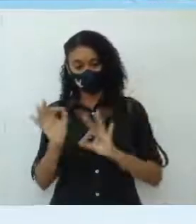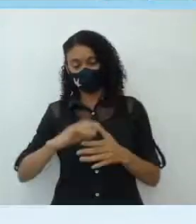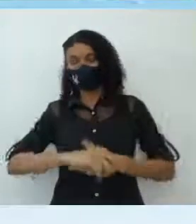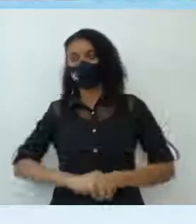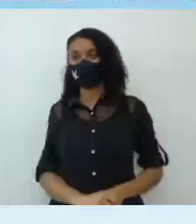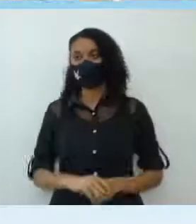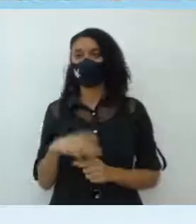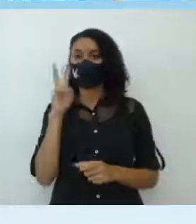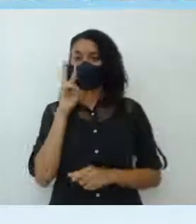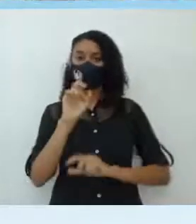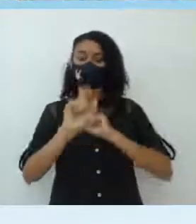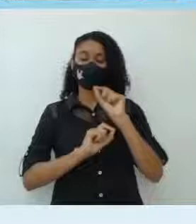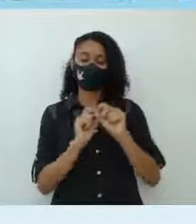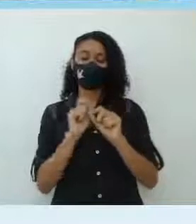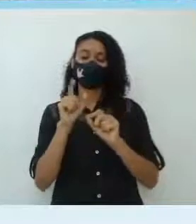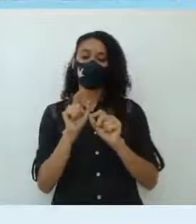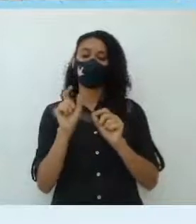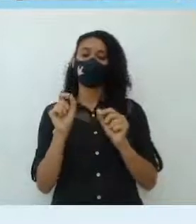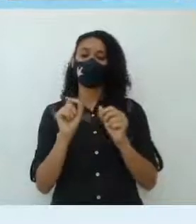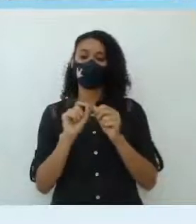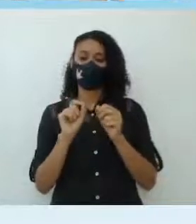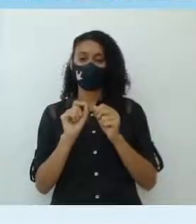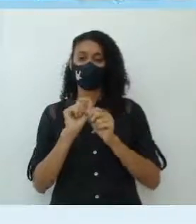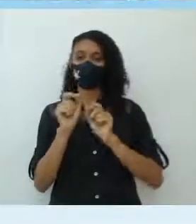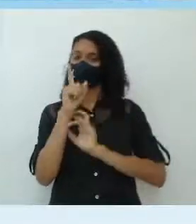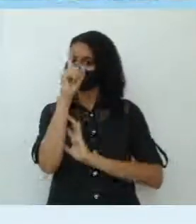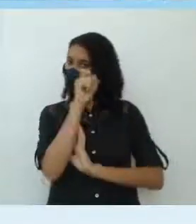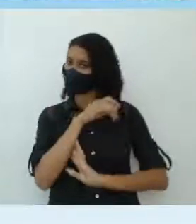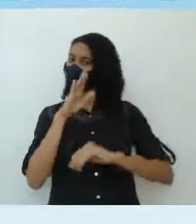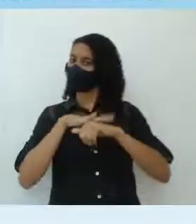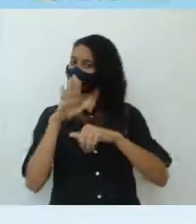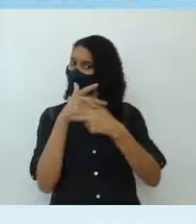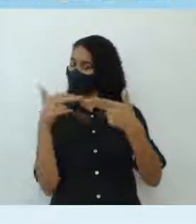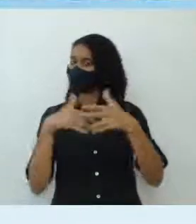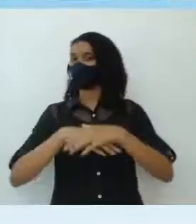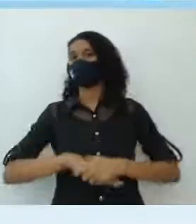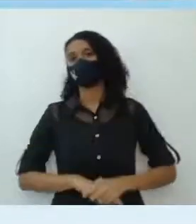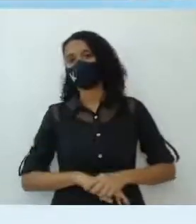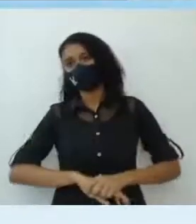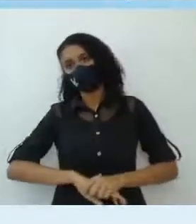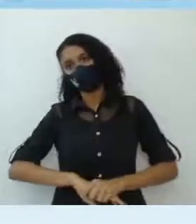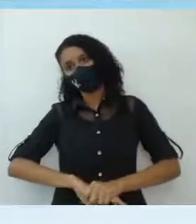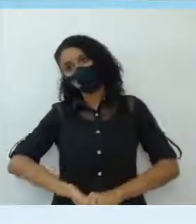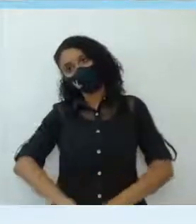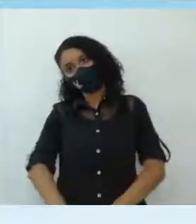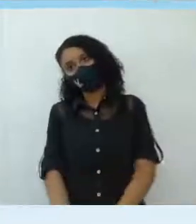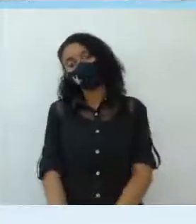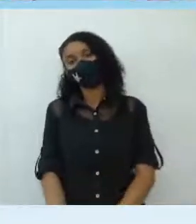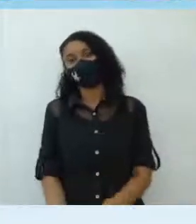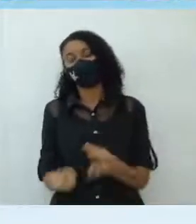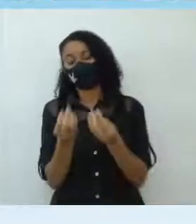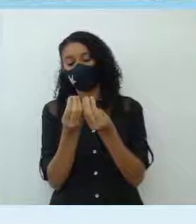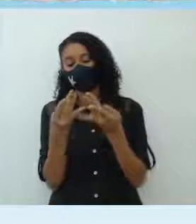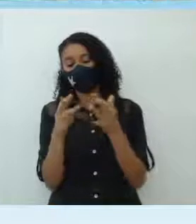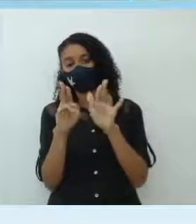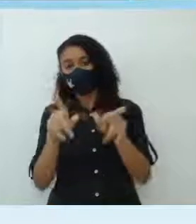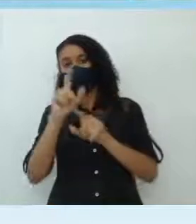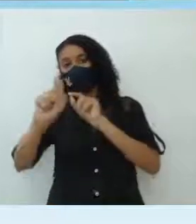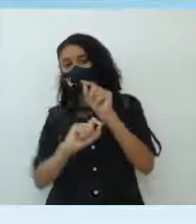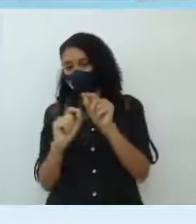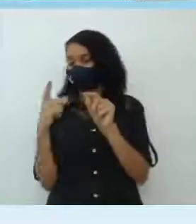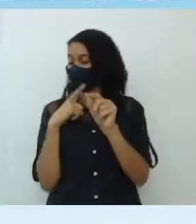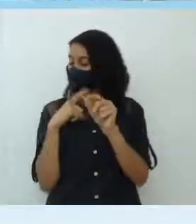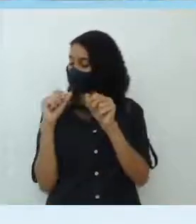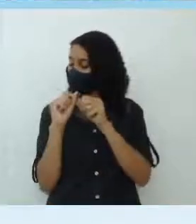gente vai ver que a coisa é ainda muito mais complexa. Então, por exemplo, substâncias diferentes, além de